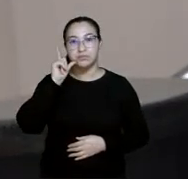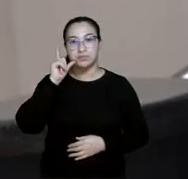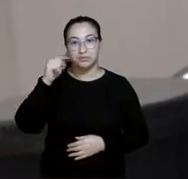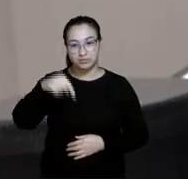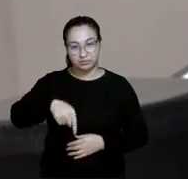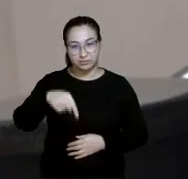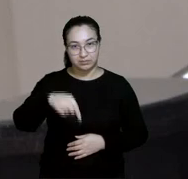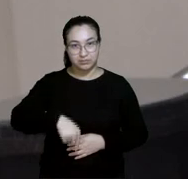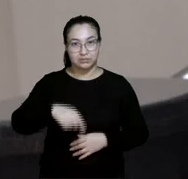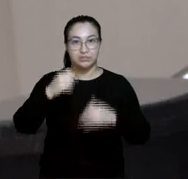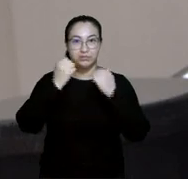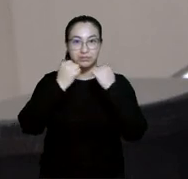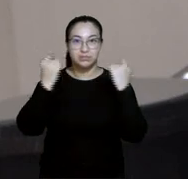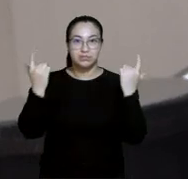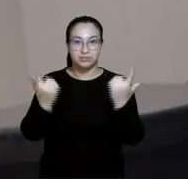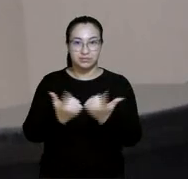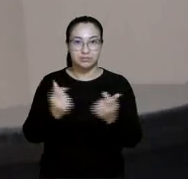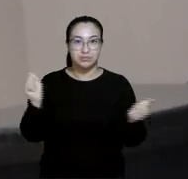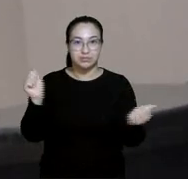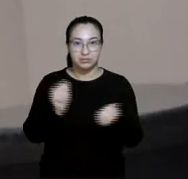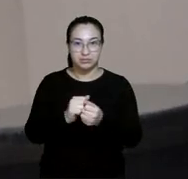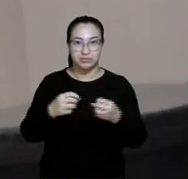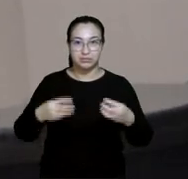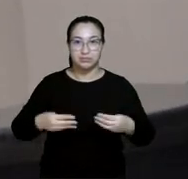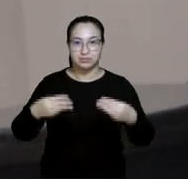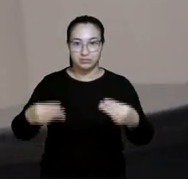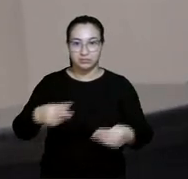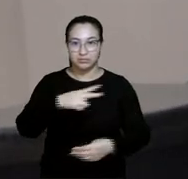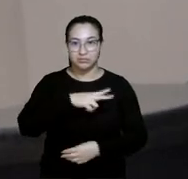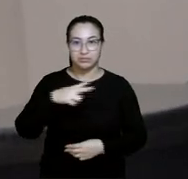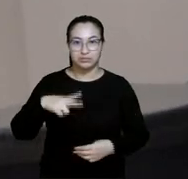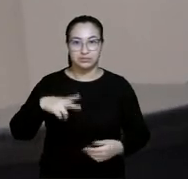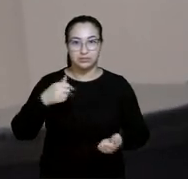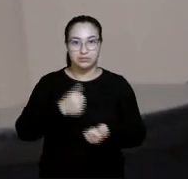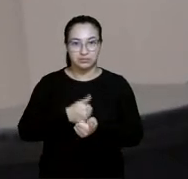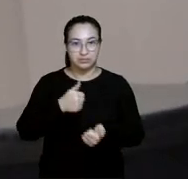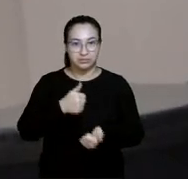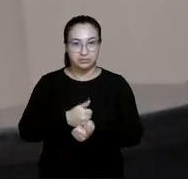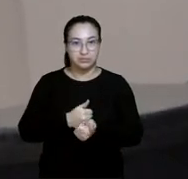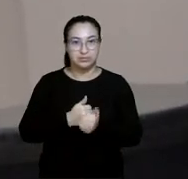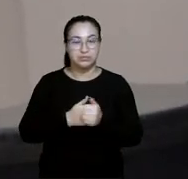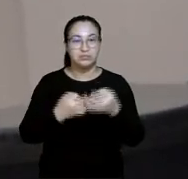nesta casa, junto com o Ministério Público, o Tribunal de Justiça,